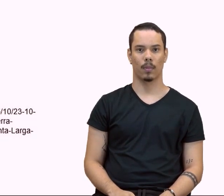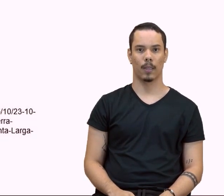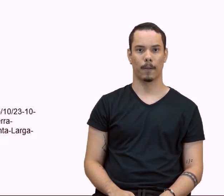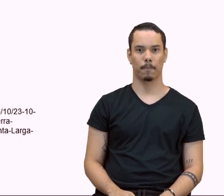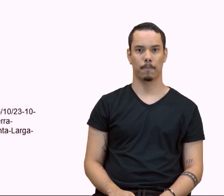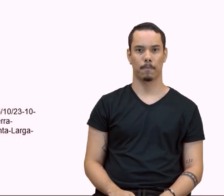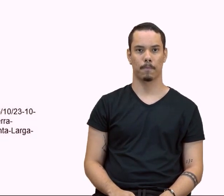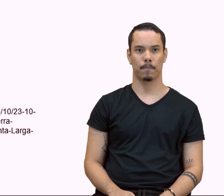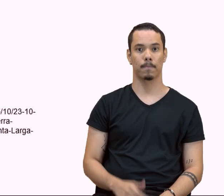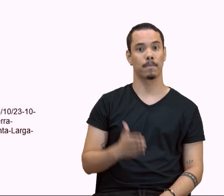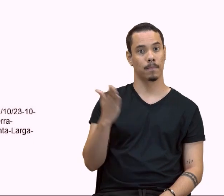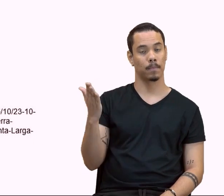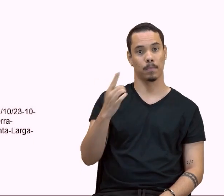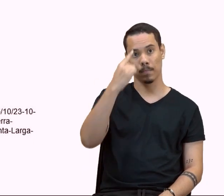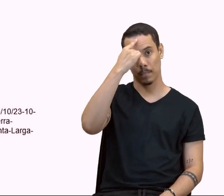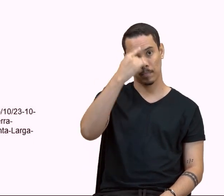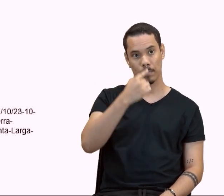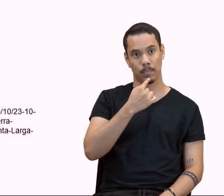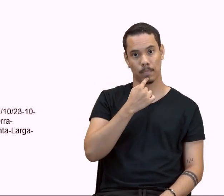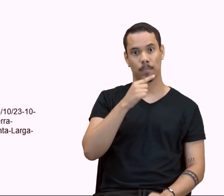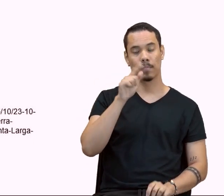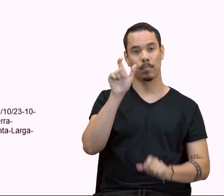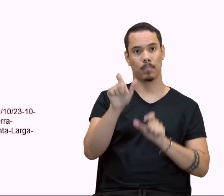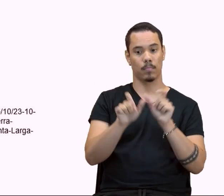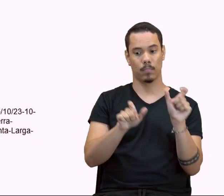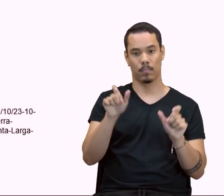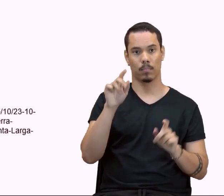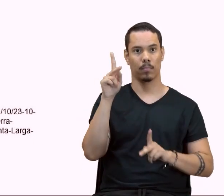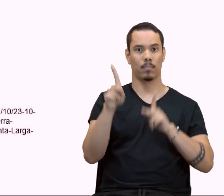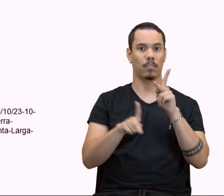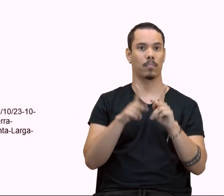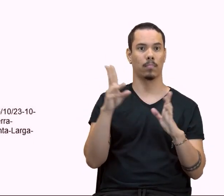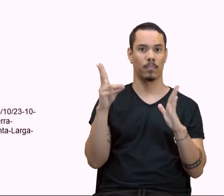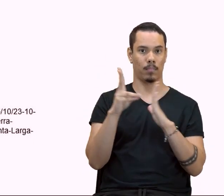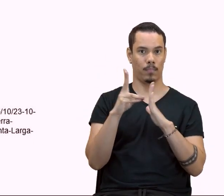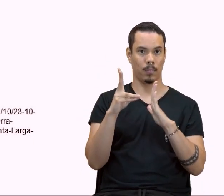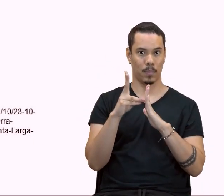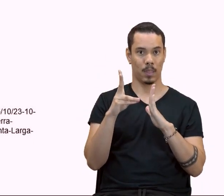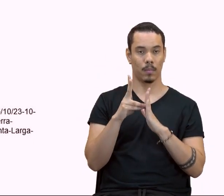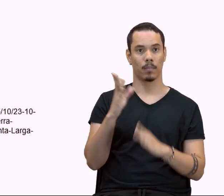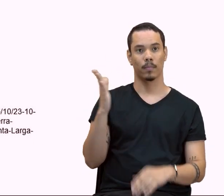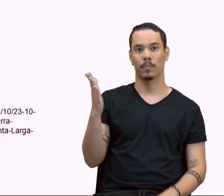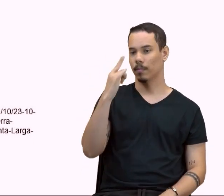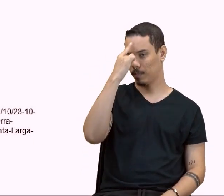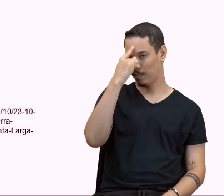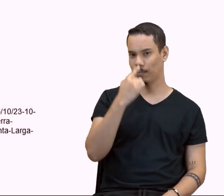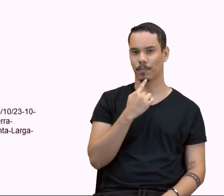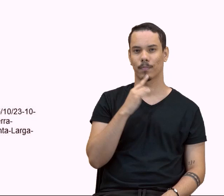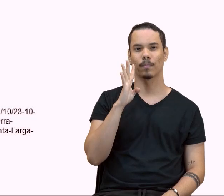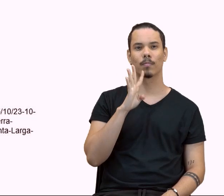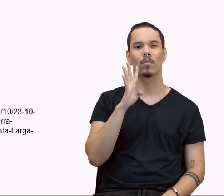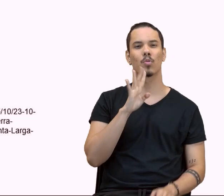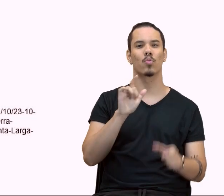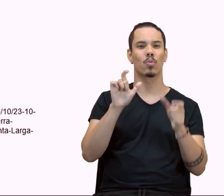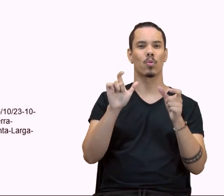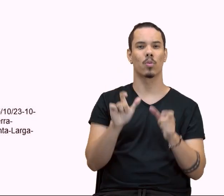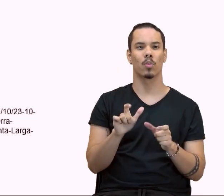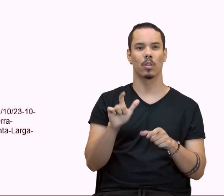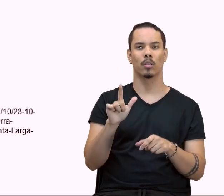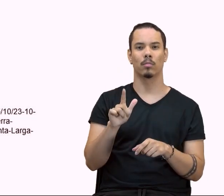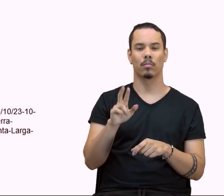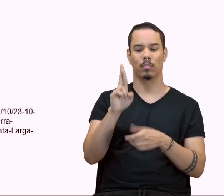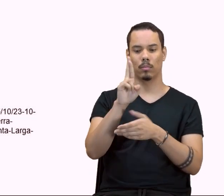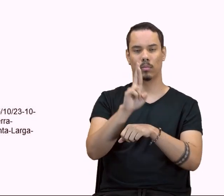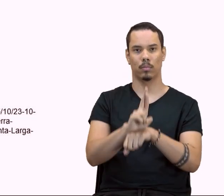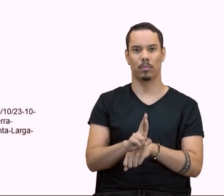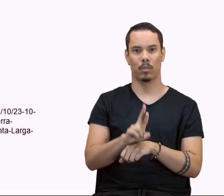Tá aí imagens dos povos indígenas. Olha só, a gente tem essa imagem bem bacana, é lá da reserva de Roosevelt,